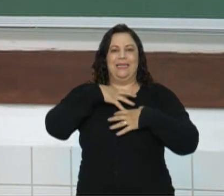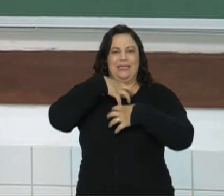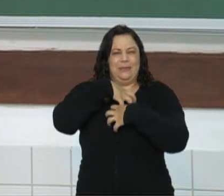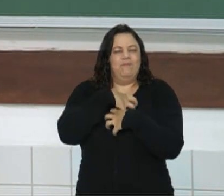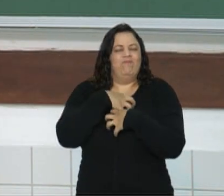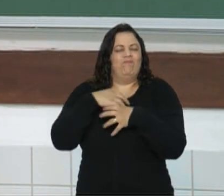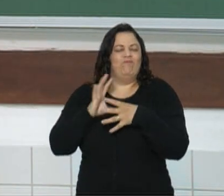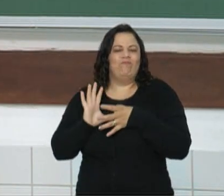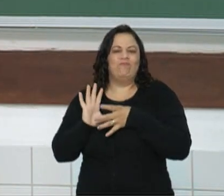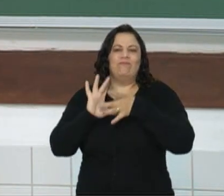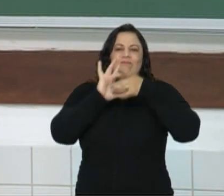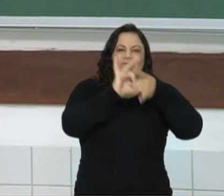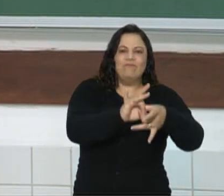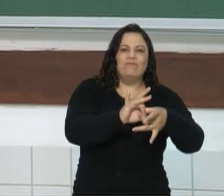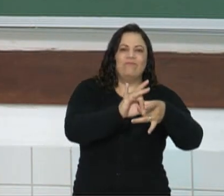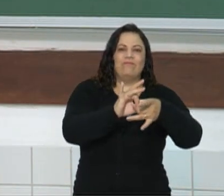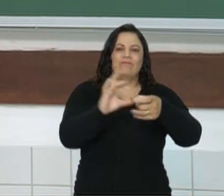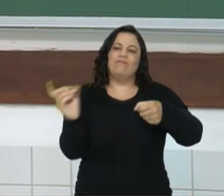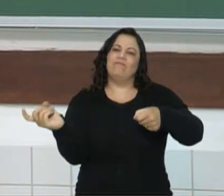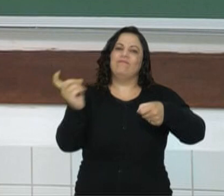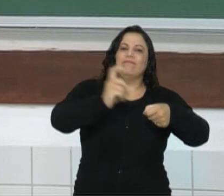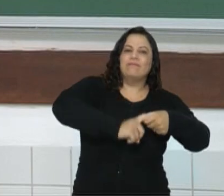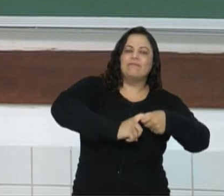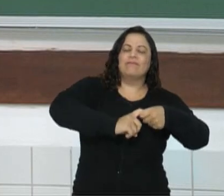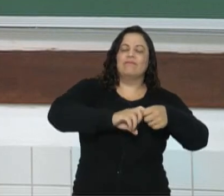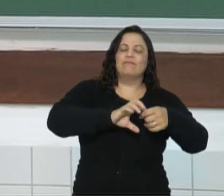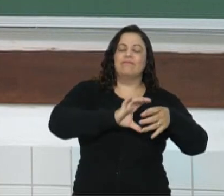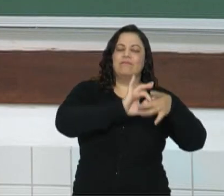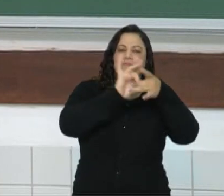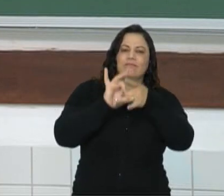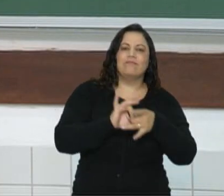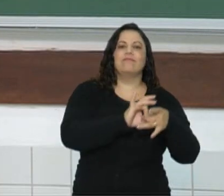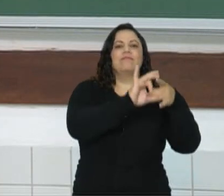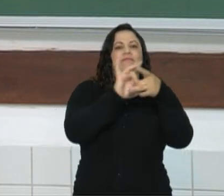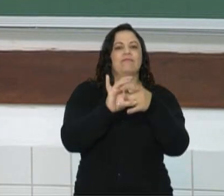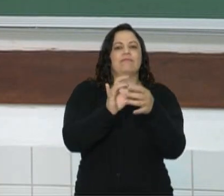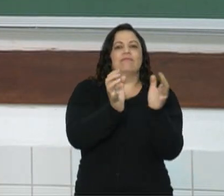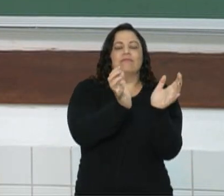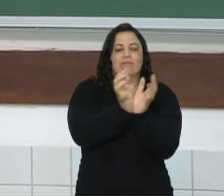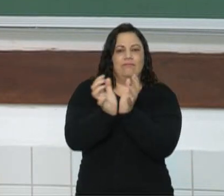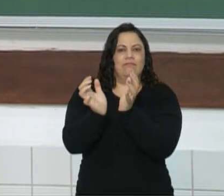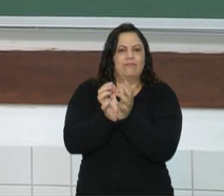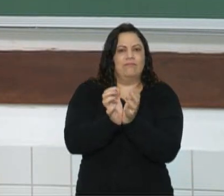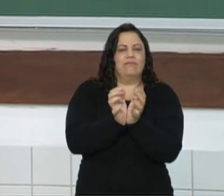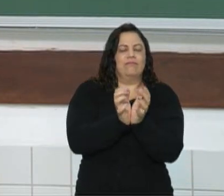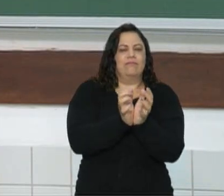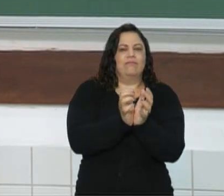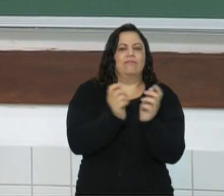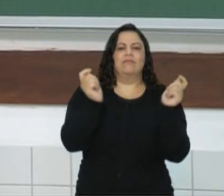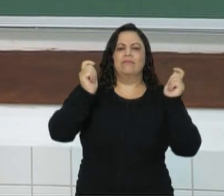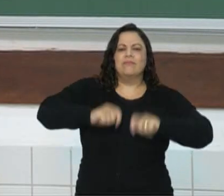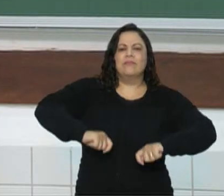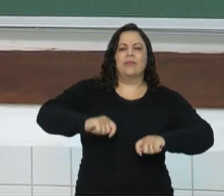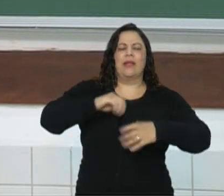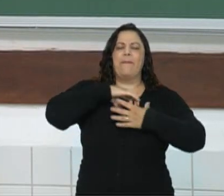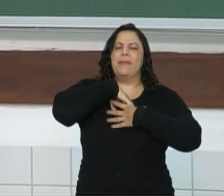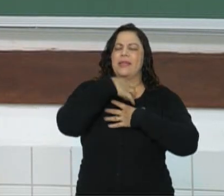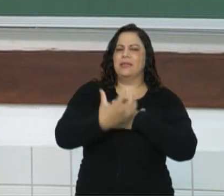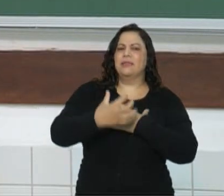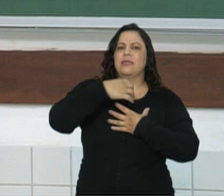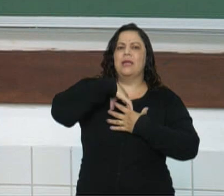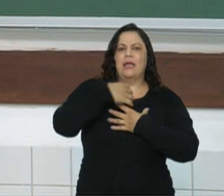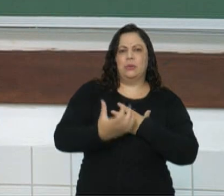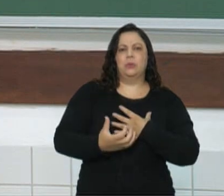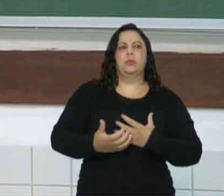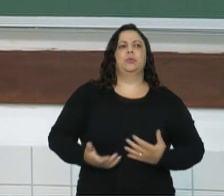do que entender as características do indivíduo, é entender como eu, indivíduo, ajo a partir do